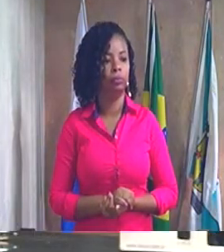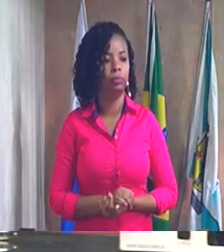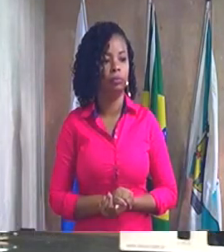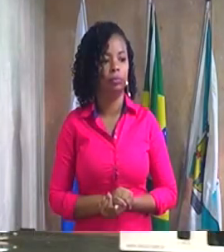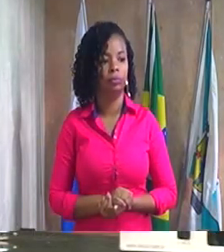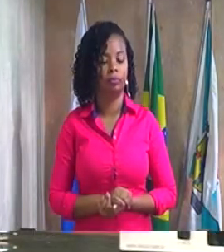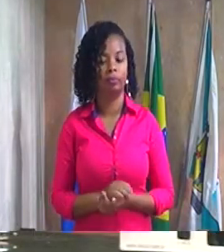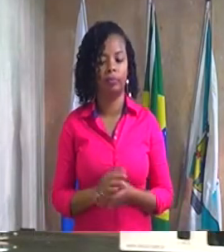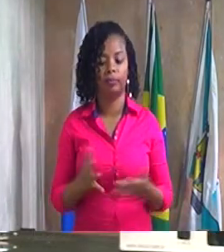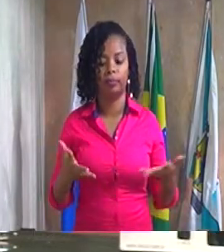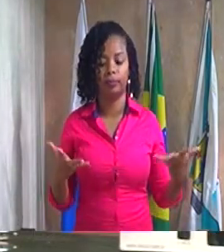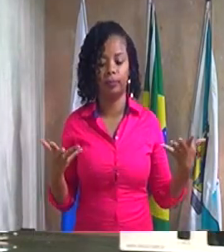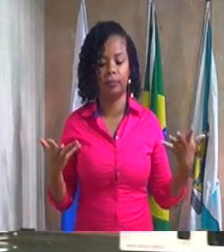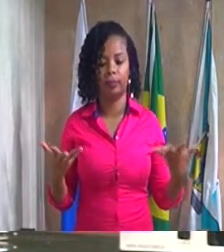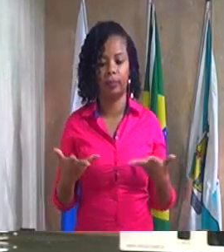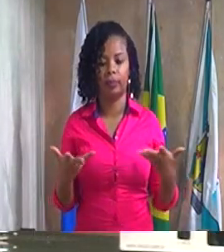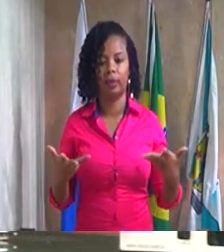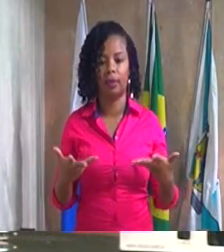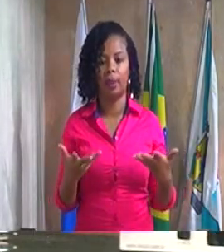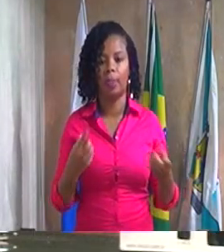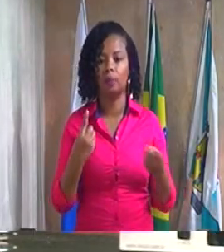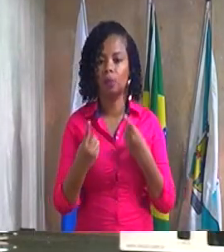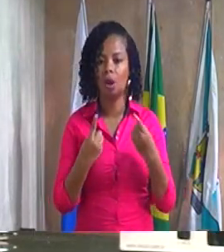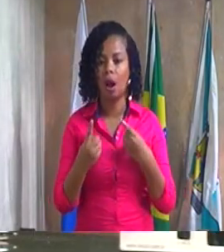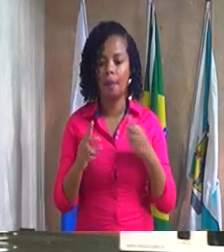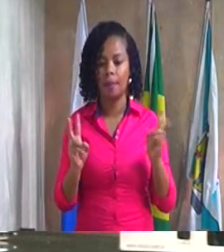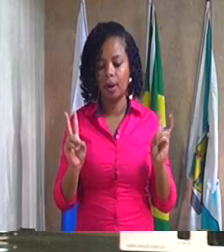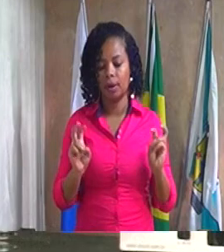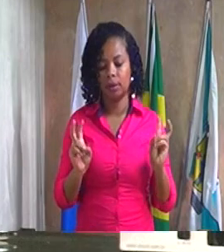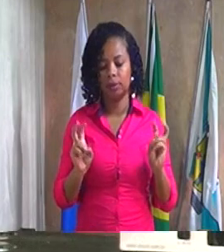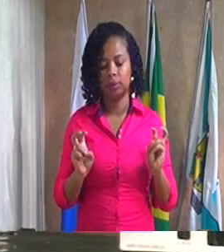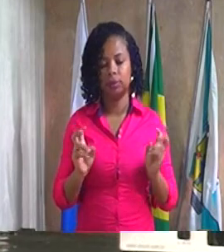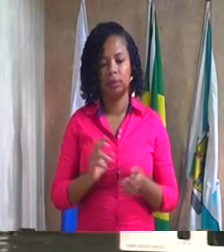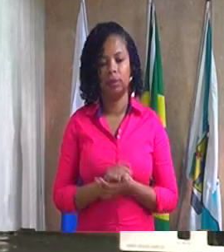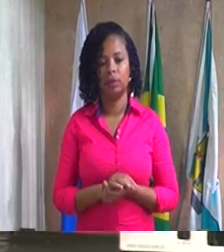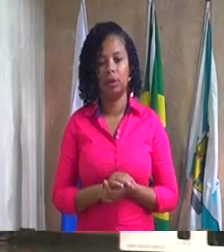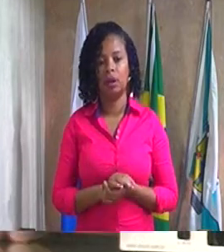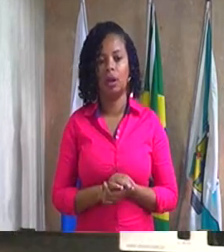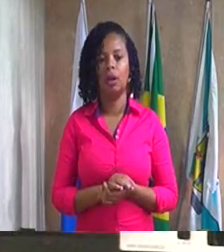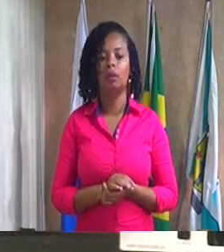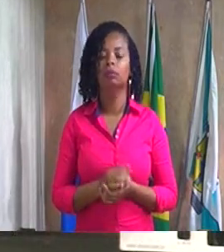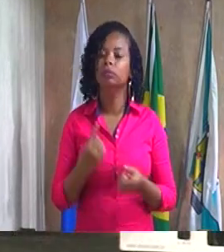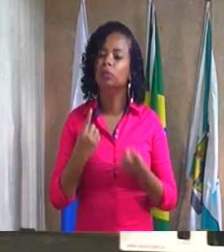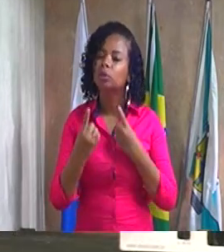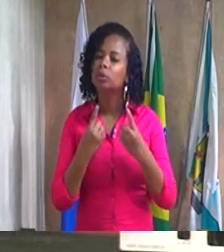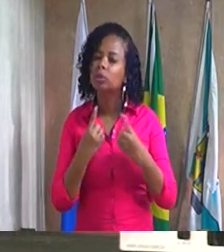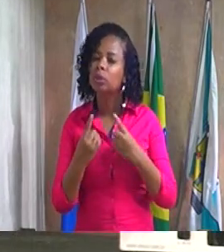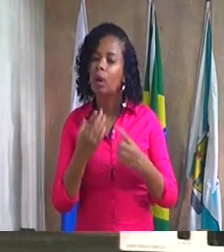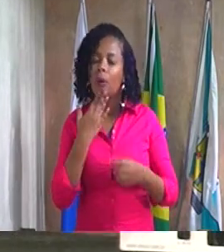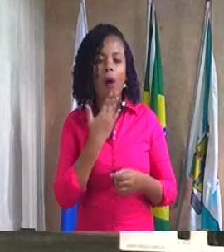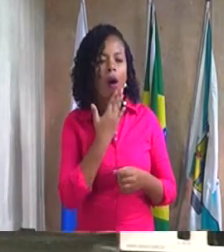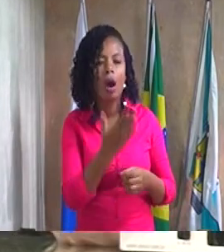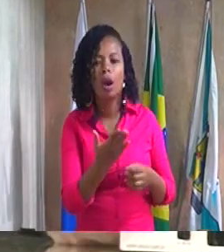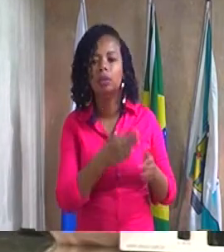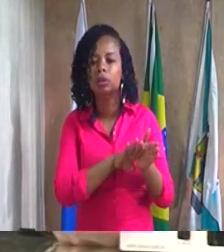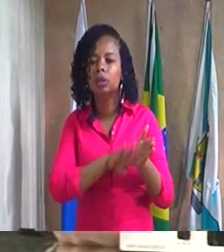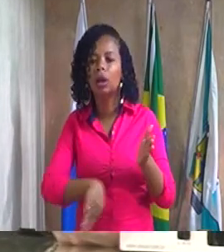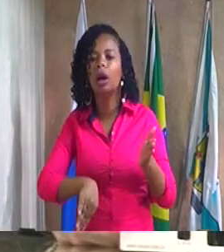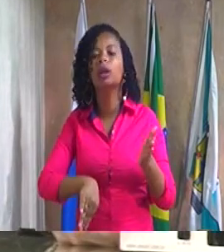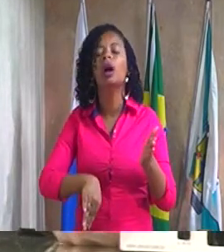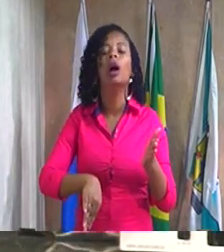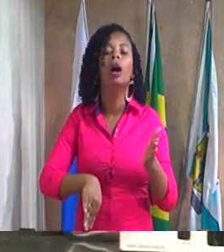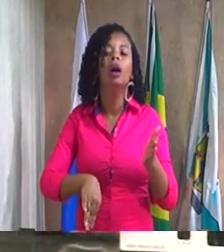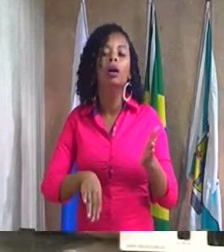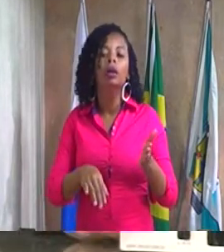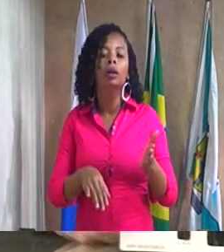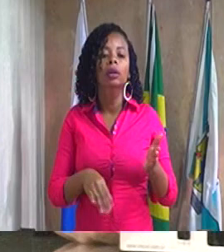Nesse momento, vai discutir a matéria. O pedido de vista da vereadora Deise do Marcelo, do